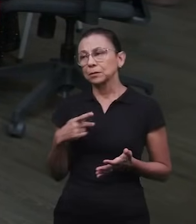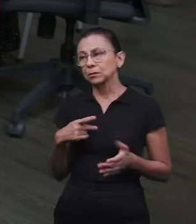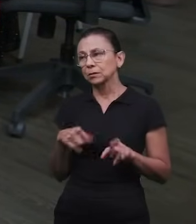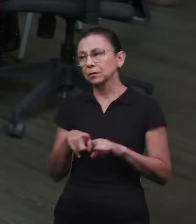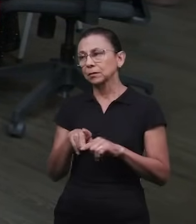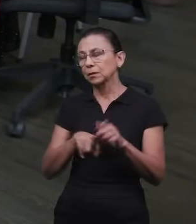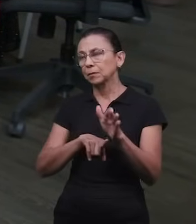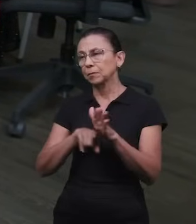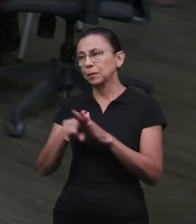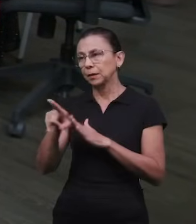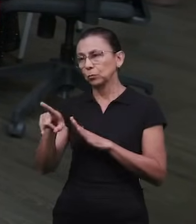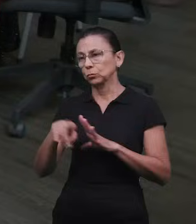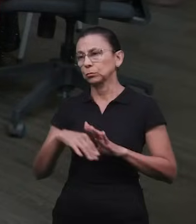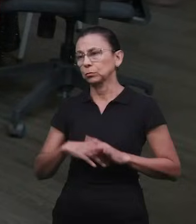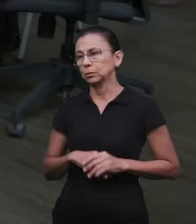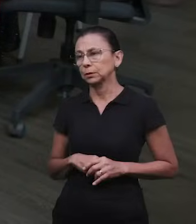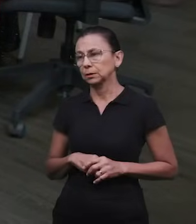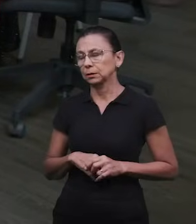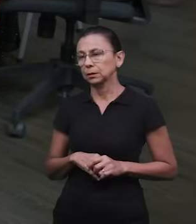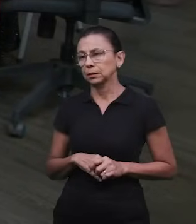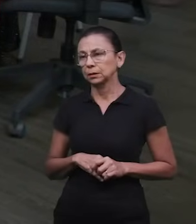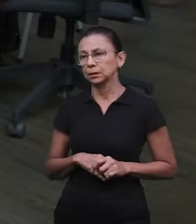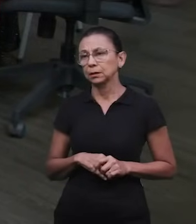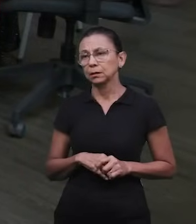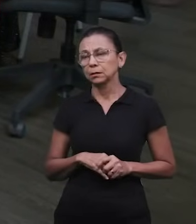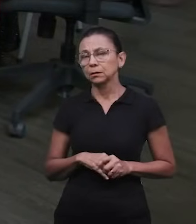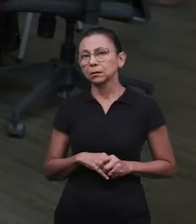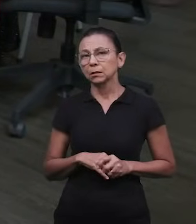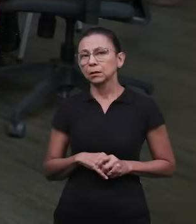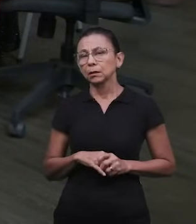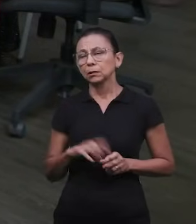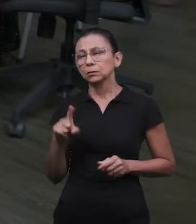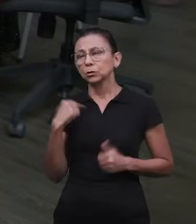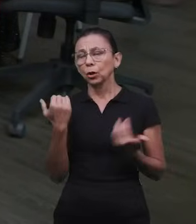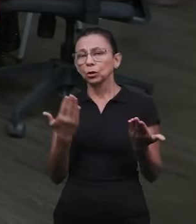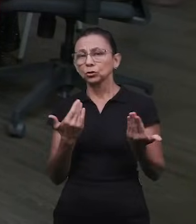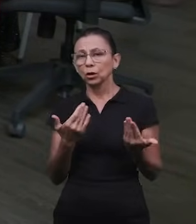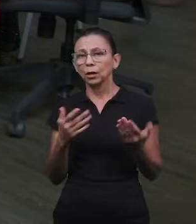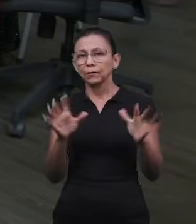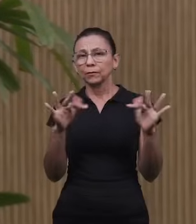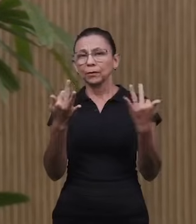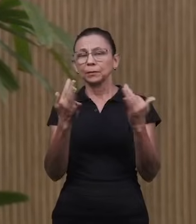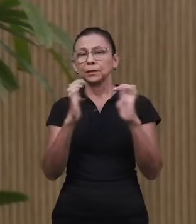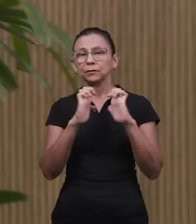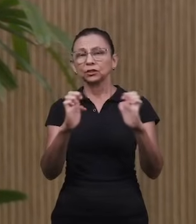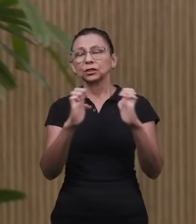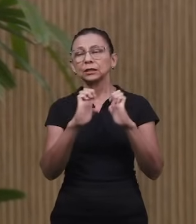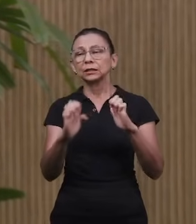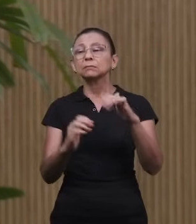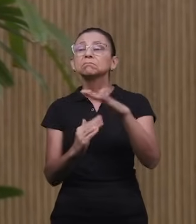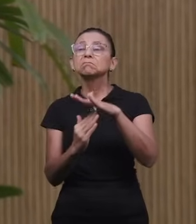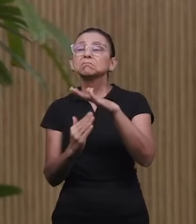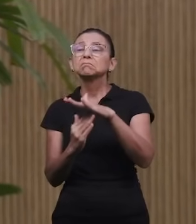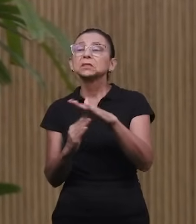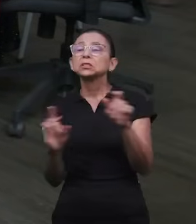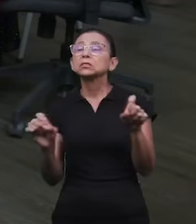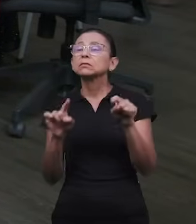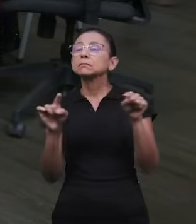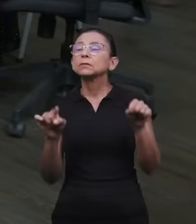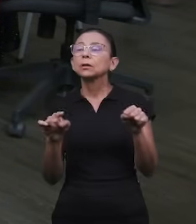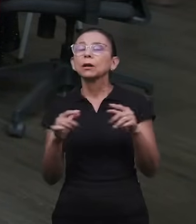respondido. Qual é o nosso limite em relação à evangelização dos nossos familiares?